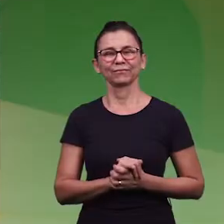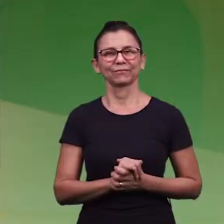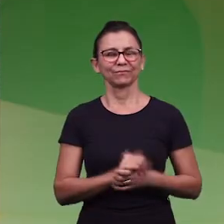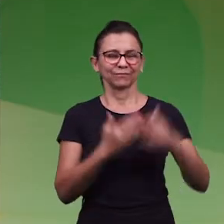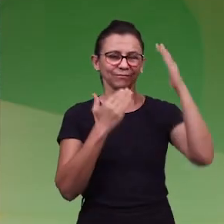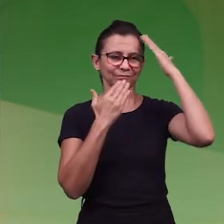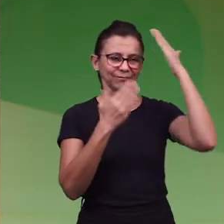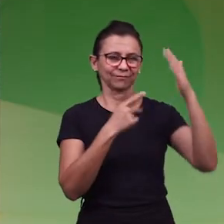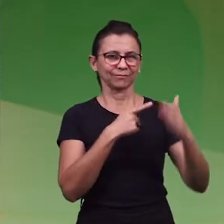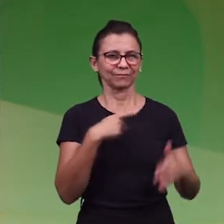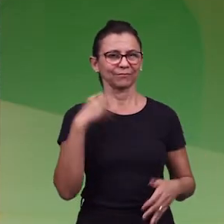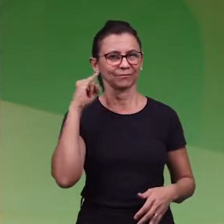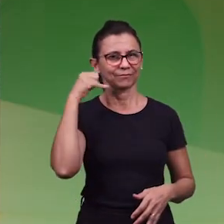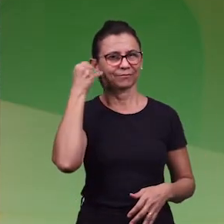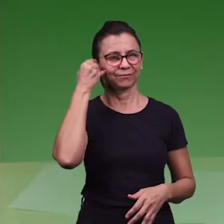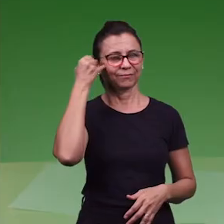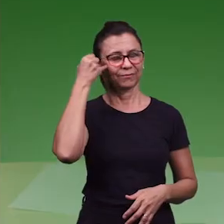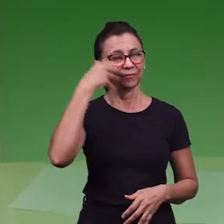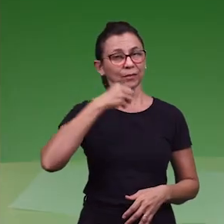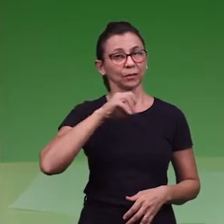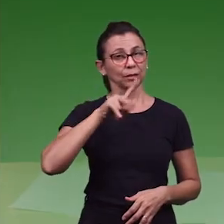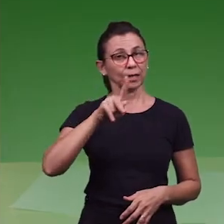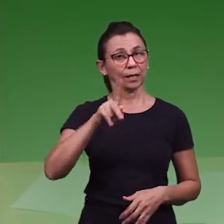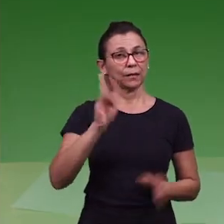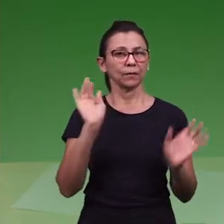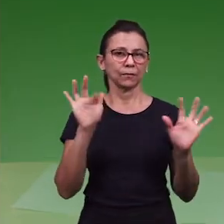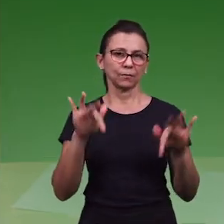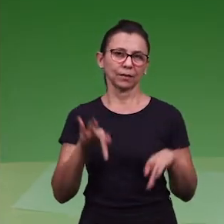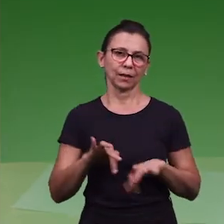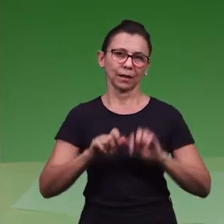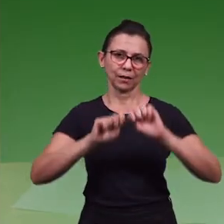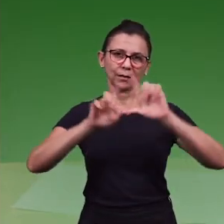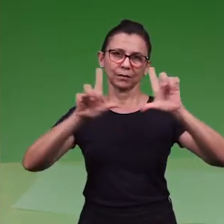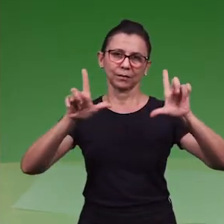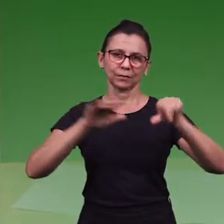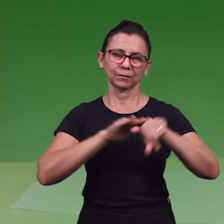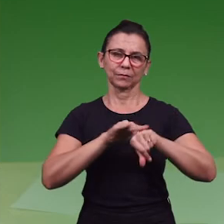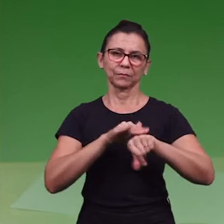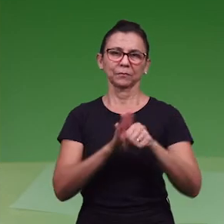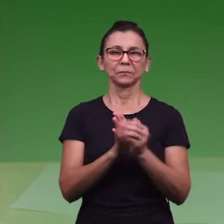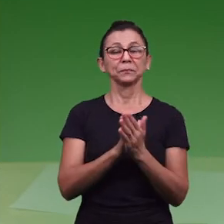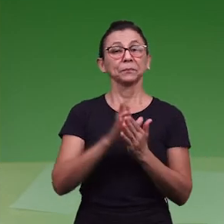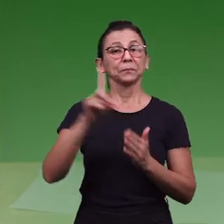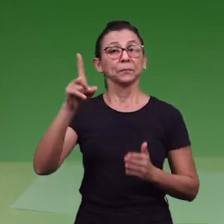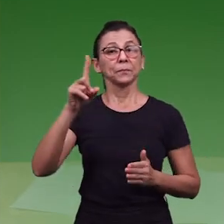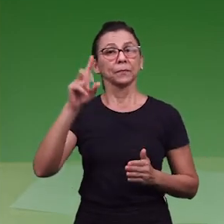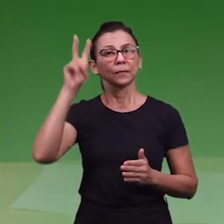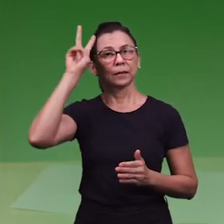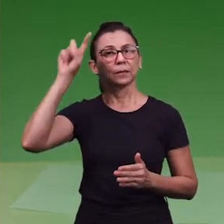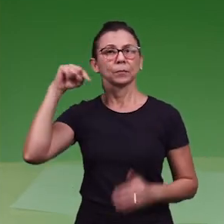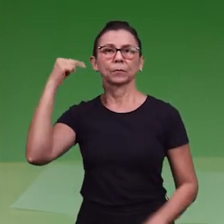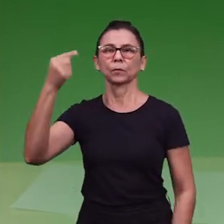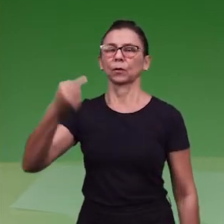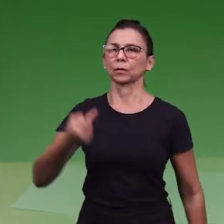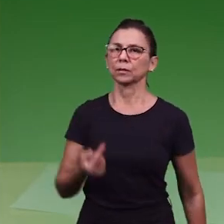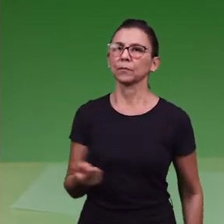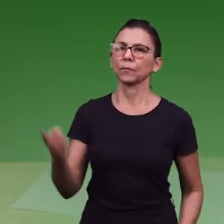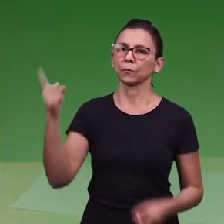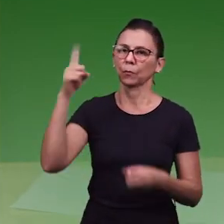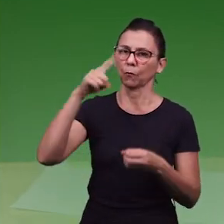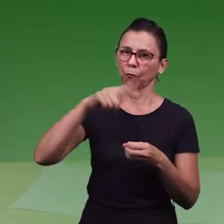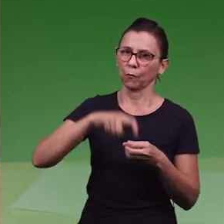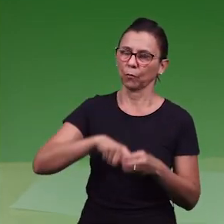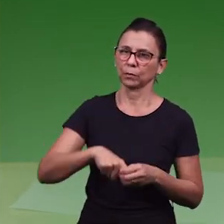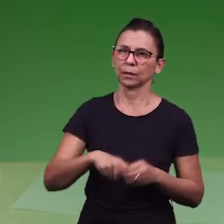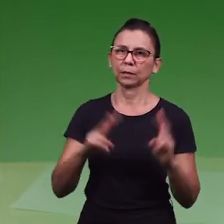a você, pastor José. Muito bem, nós estamos chegando assim ao final dessa edição do programa Conversas Bíblicas e na próxima quinta-feira voltaremos